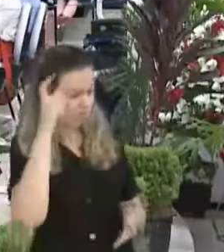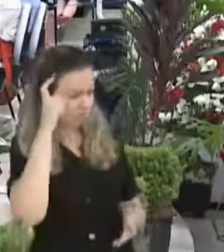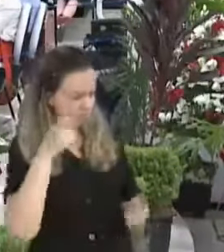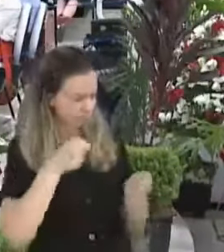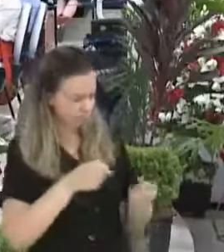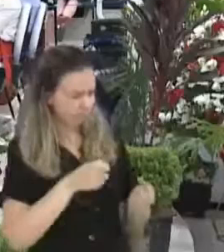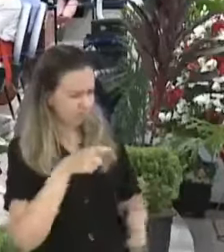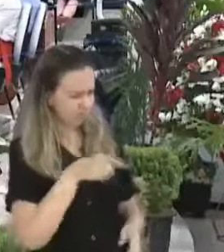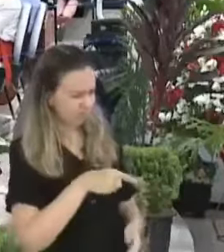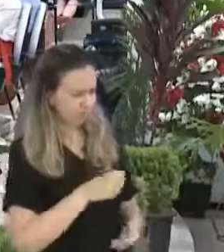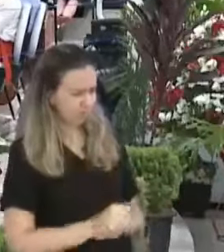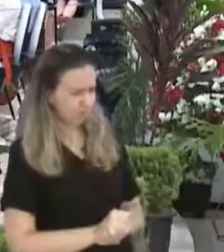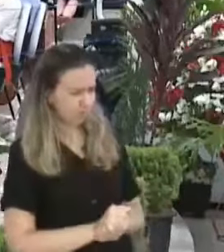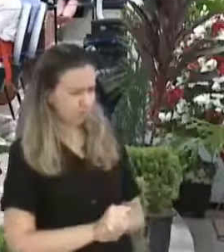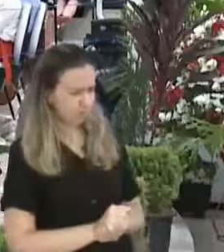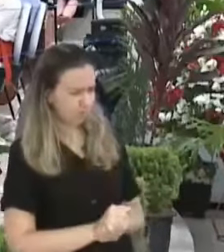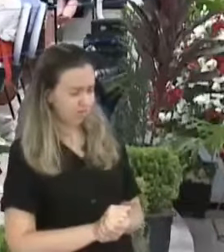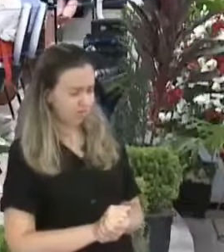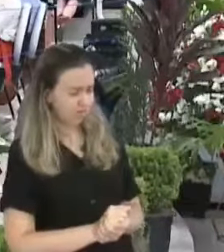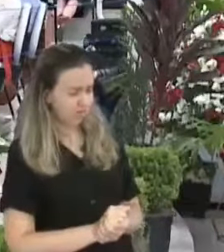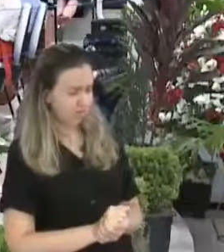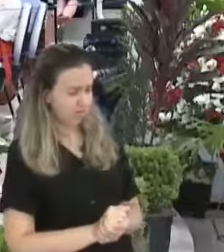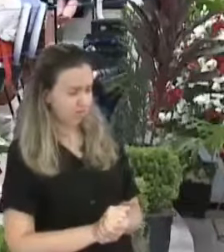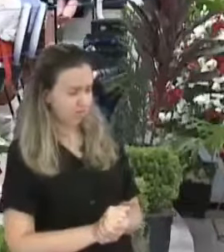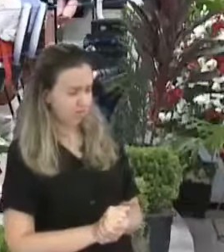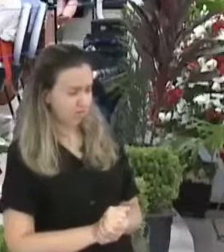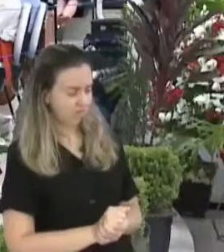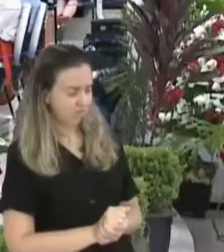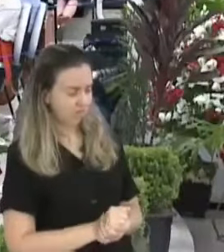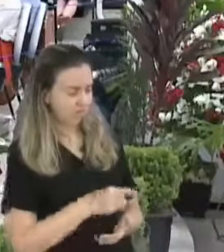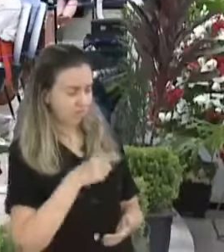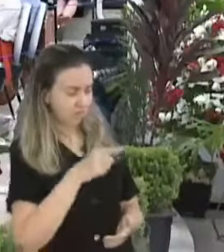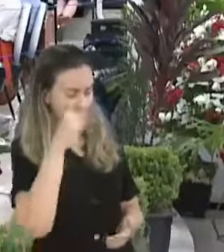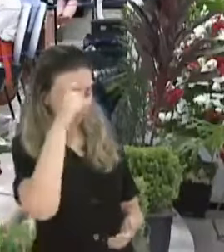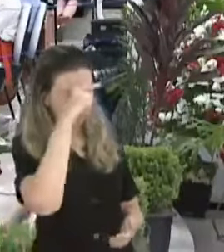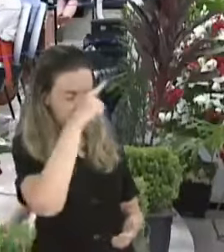Satanás pediu para te peneirar como trigo,